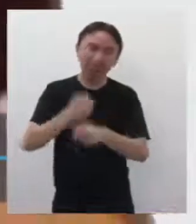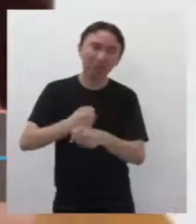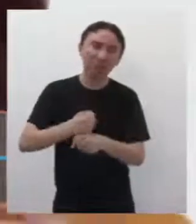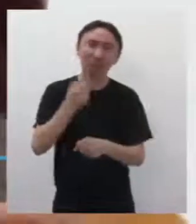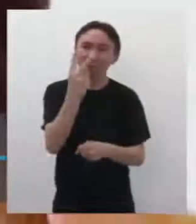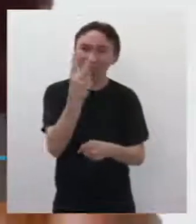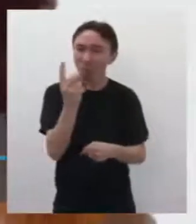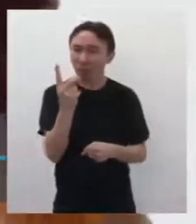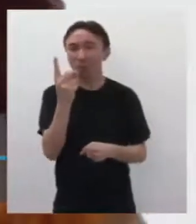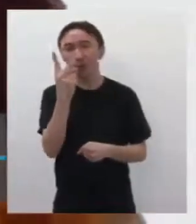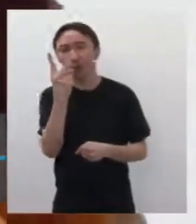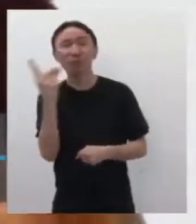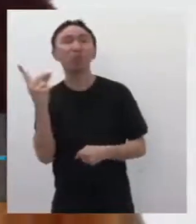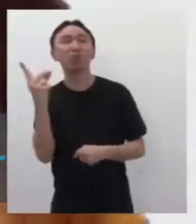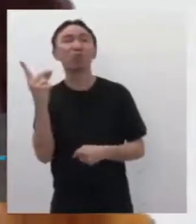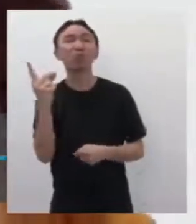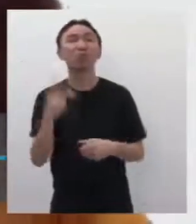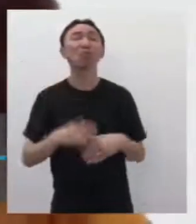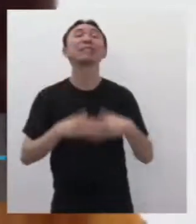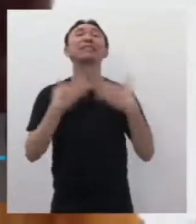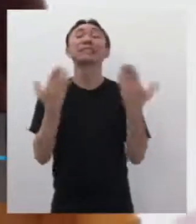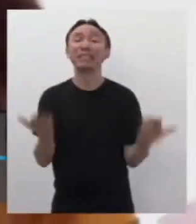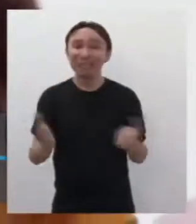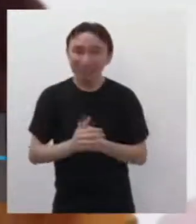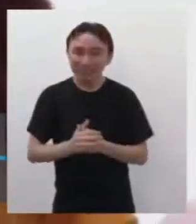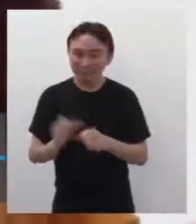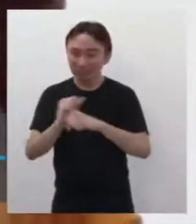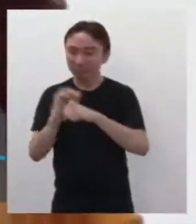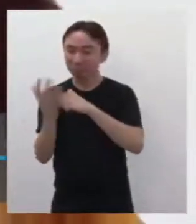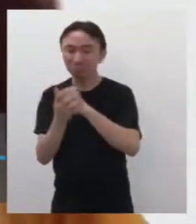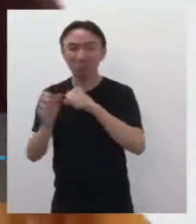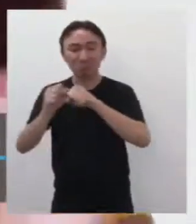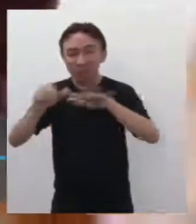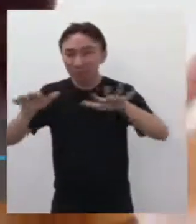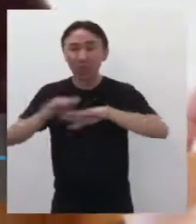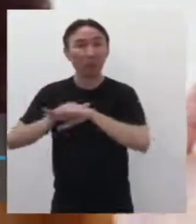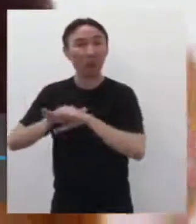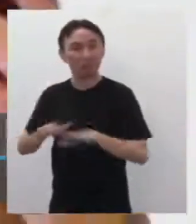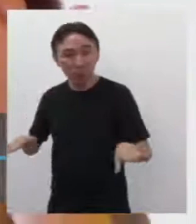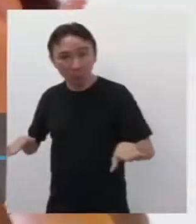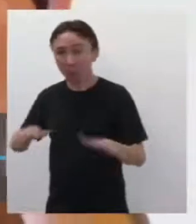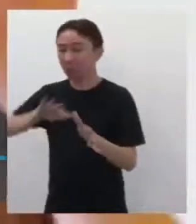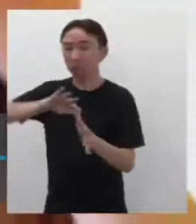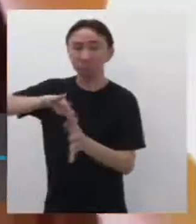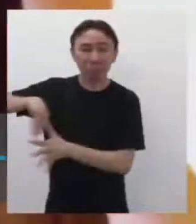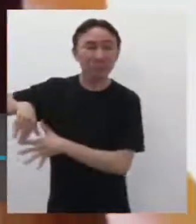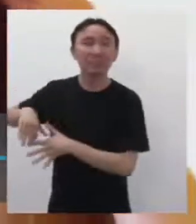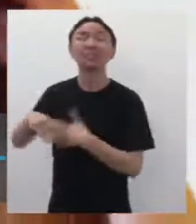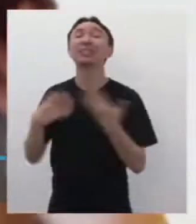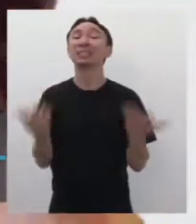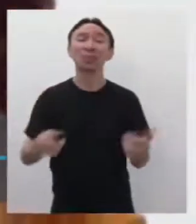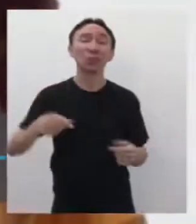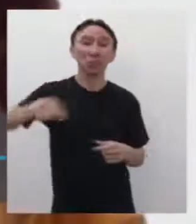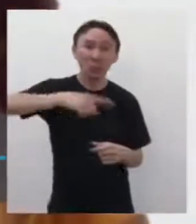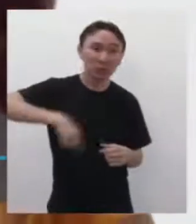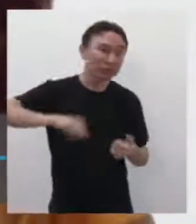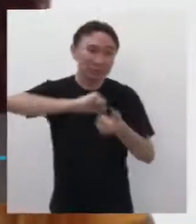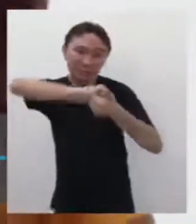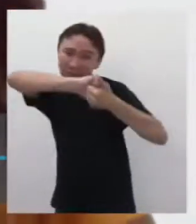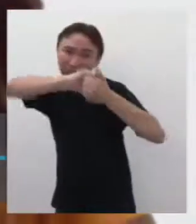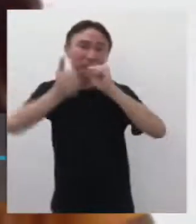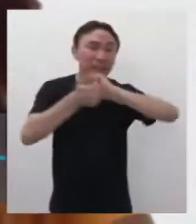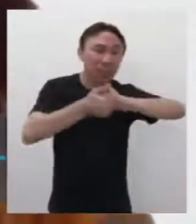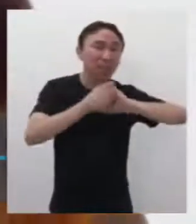depois que tudo isso aconteceu, agora que a gente está precisando se adaptar ao ensino híbrido, não está sendo fácil. O